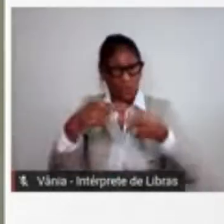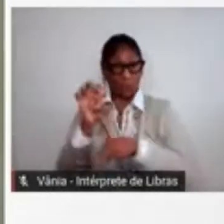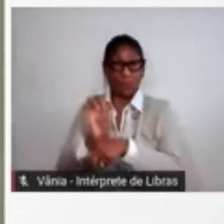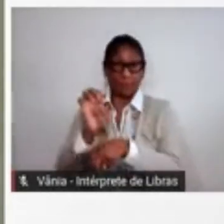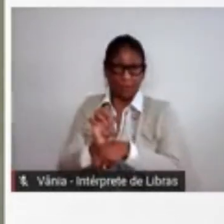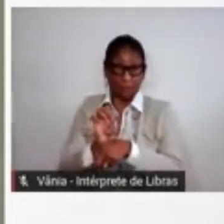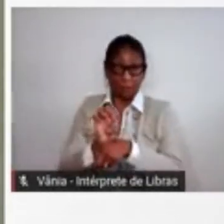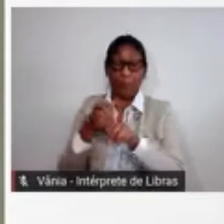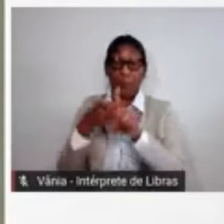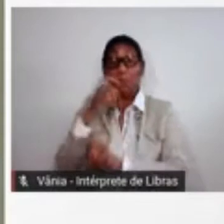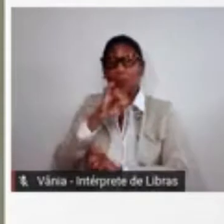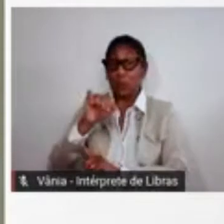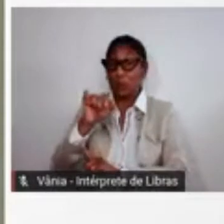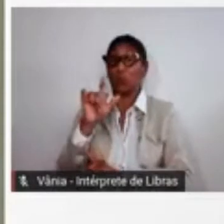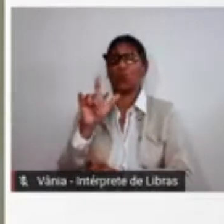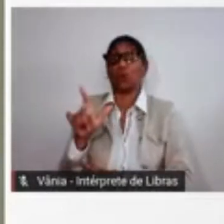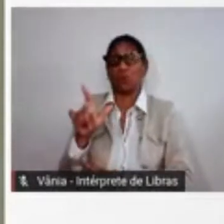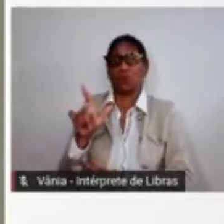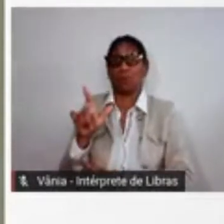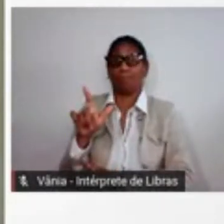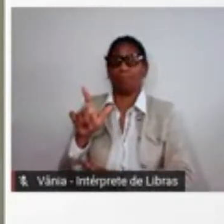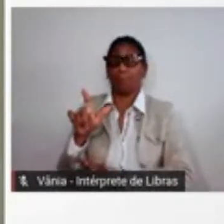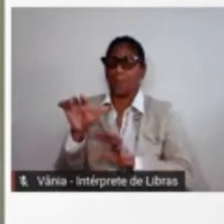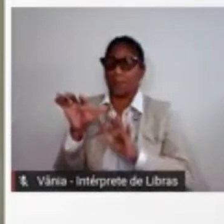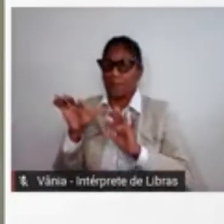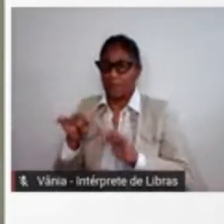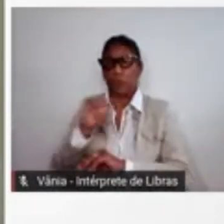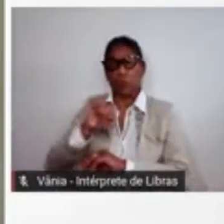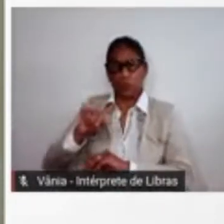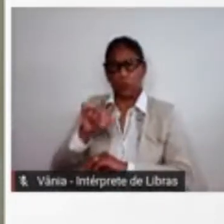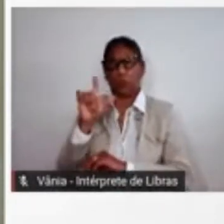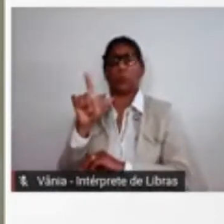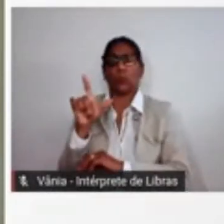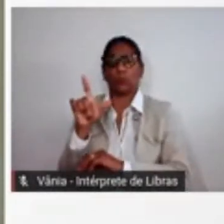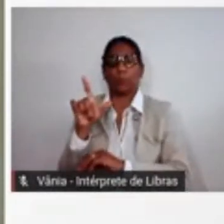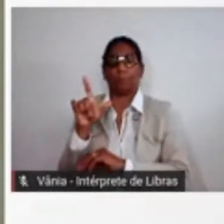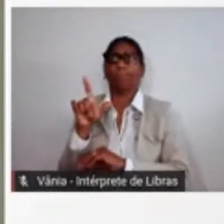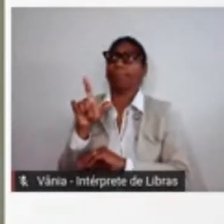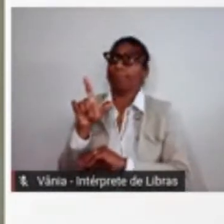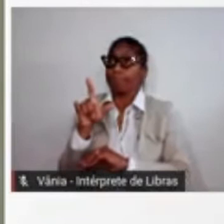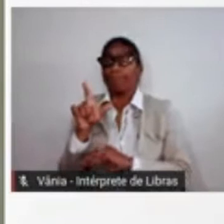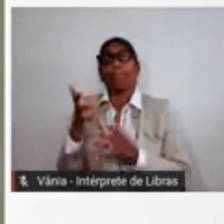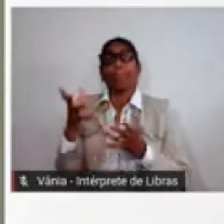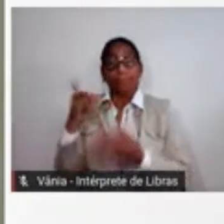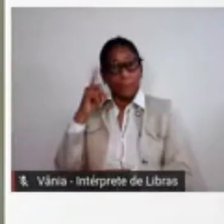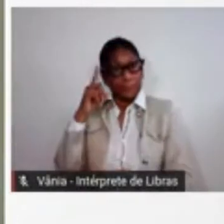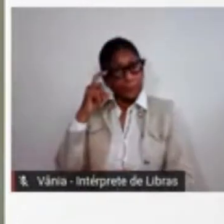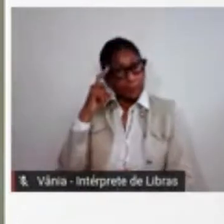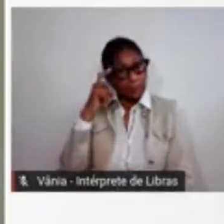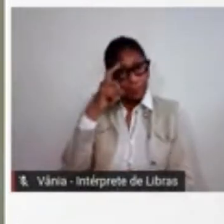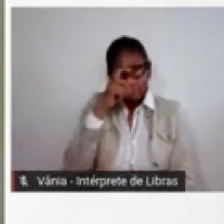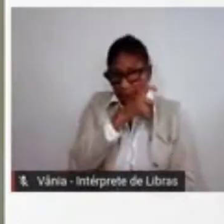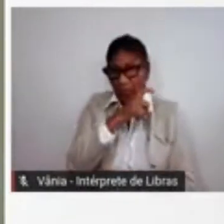de julho, seguramente, fim de junho, início de julho, foram os períodos mais difíceis,